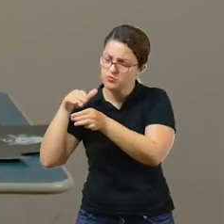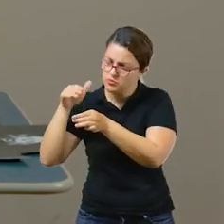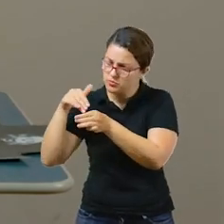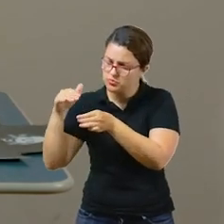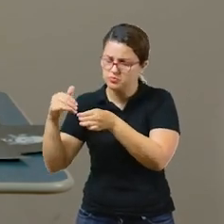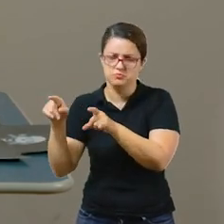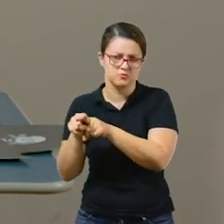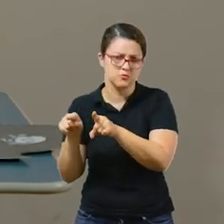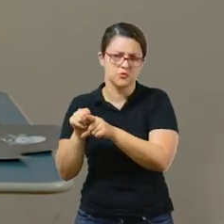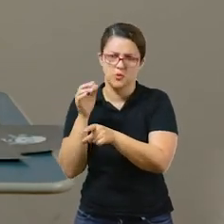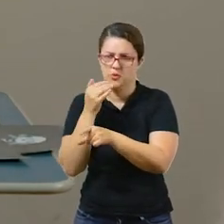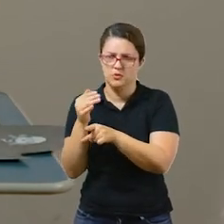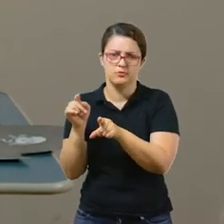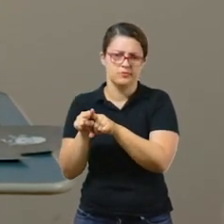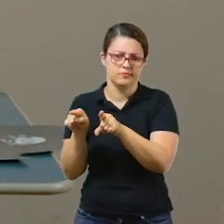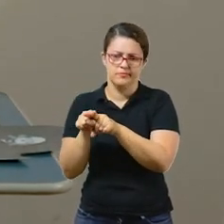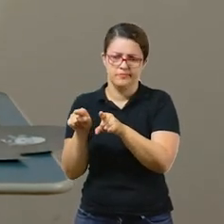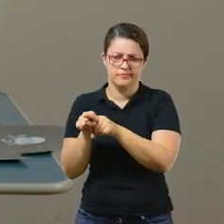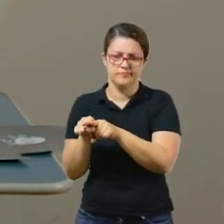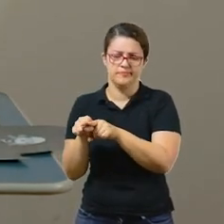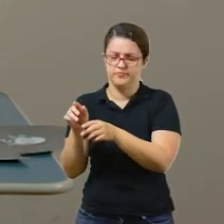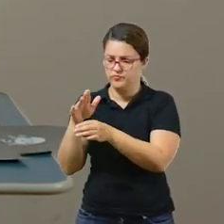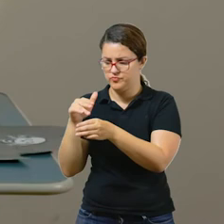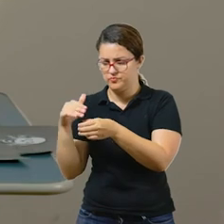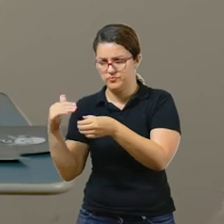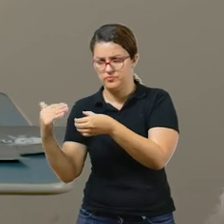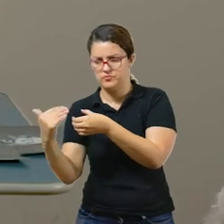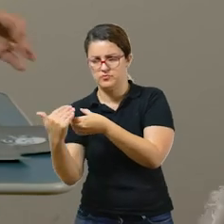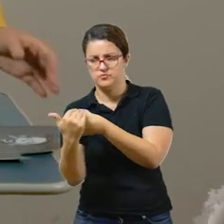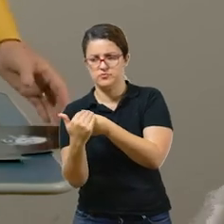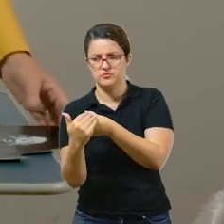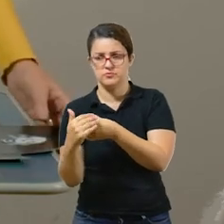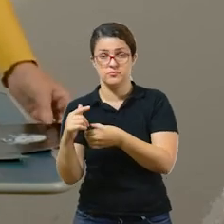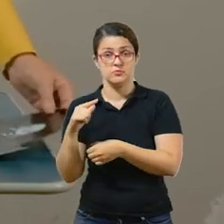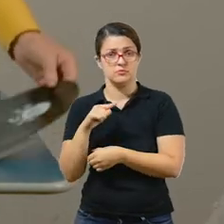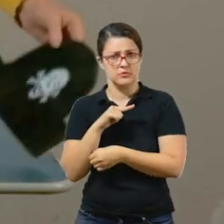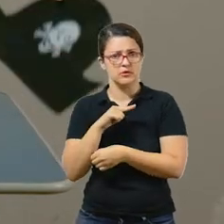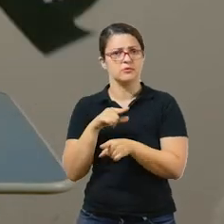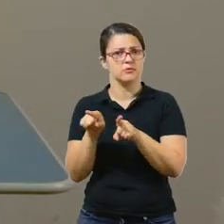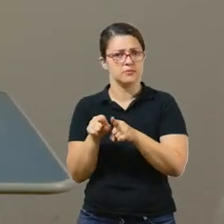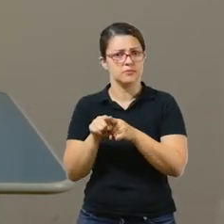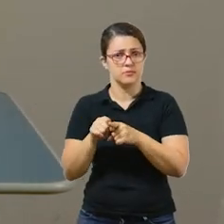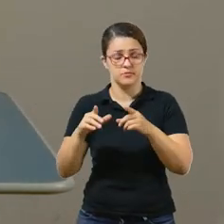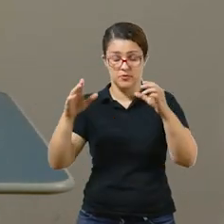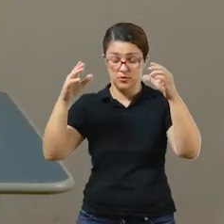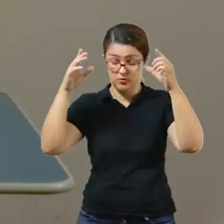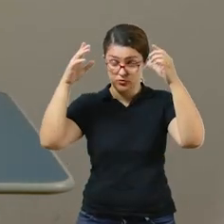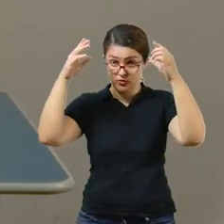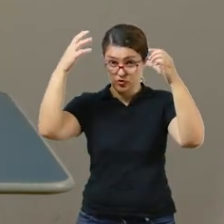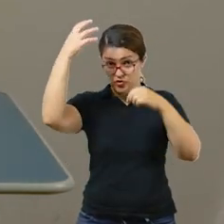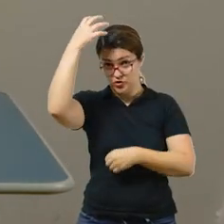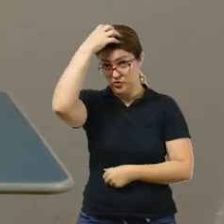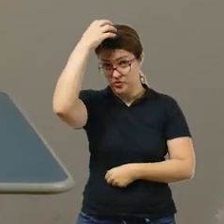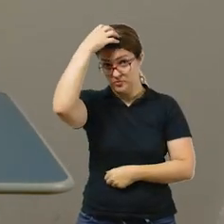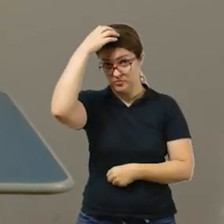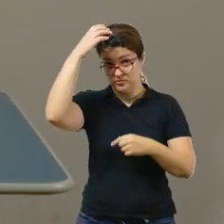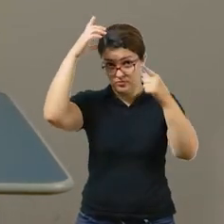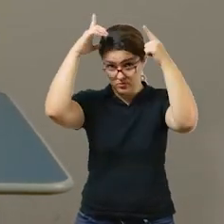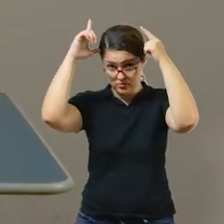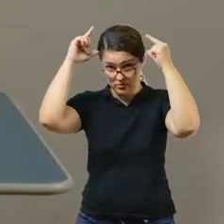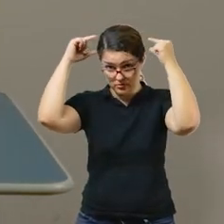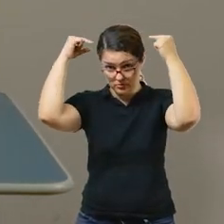ser de colorido também. Temos também o chapéu do Capitão